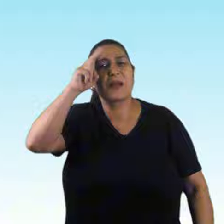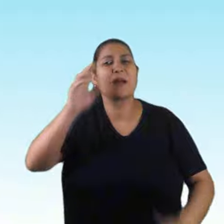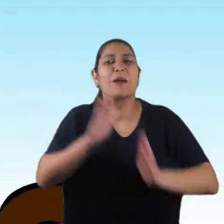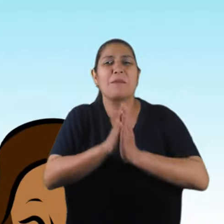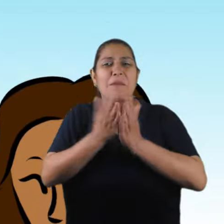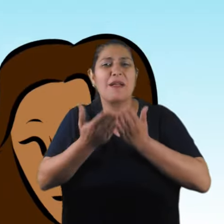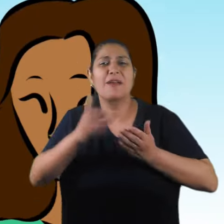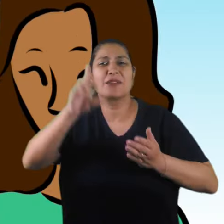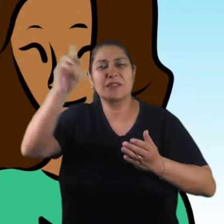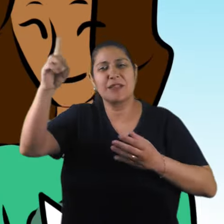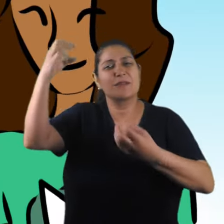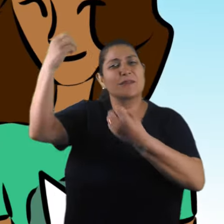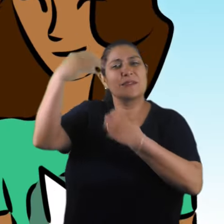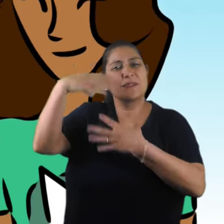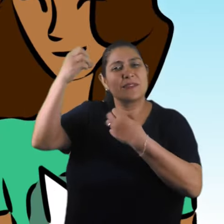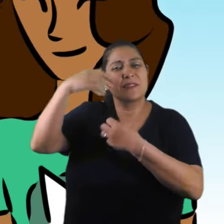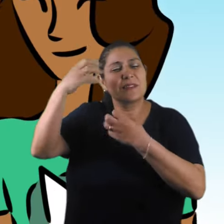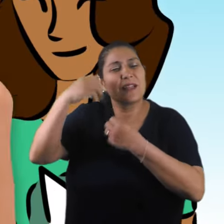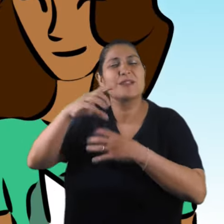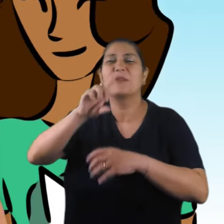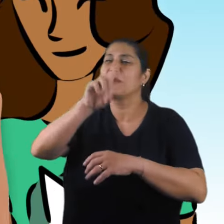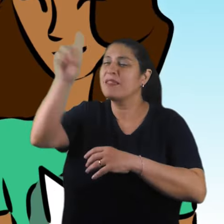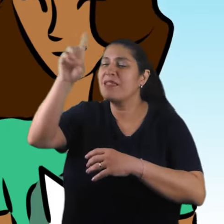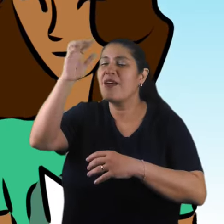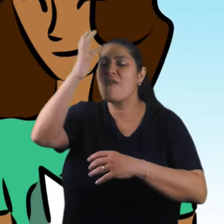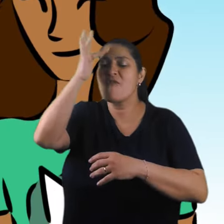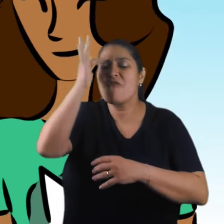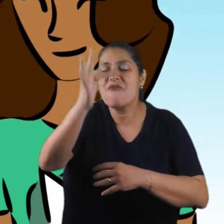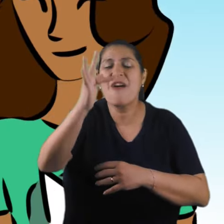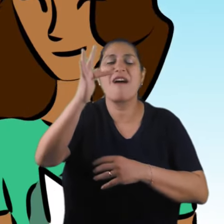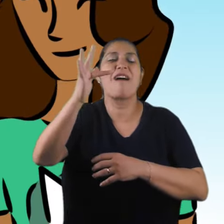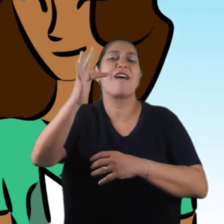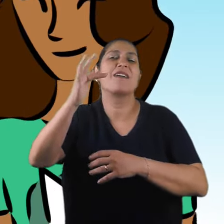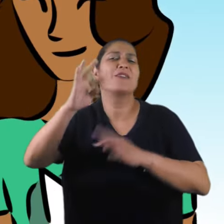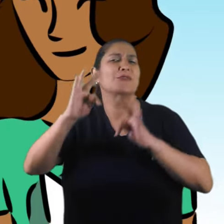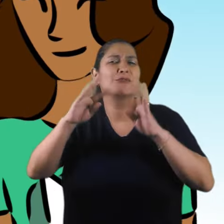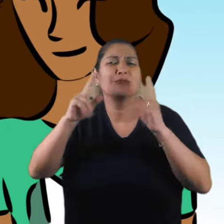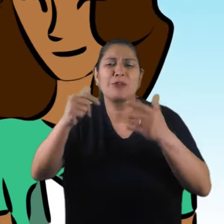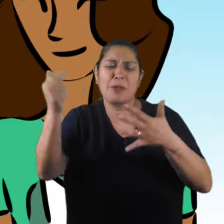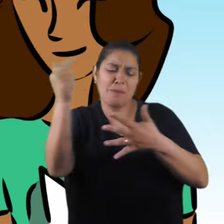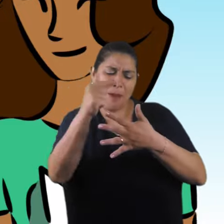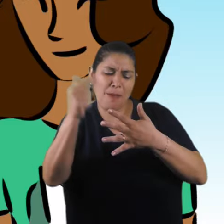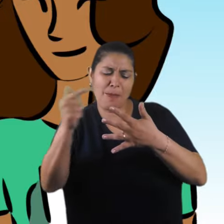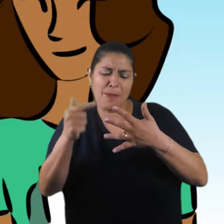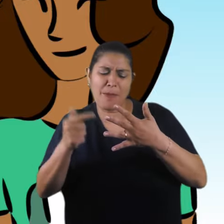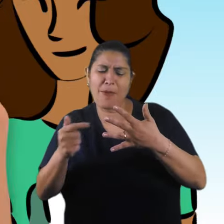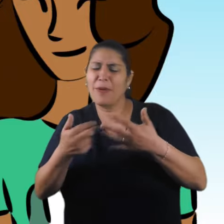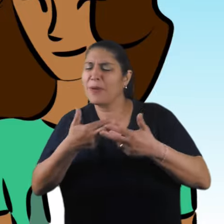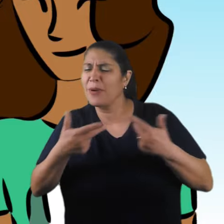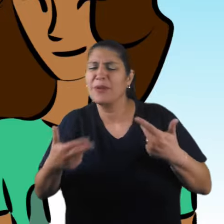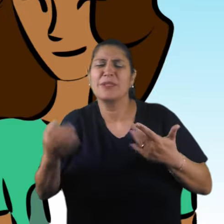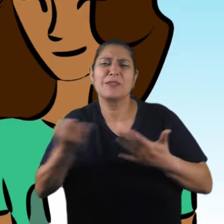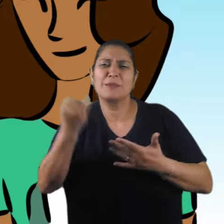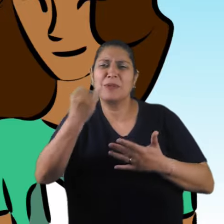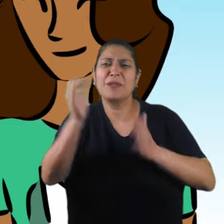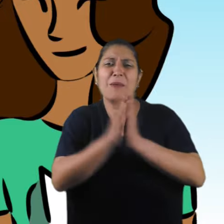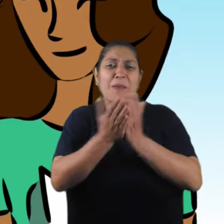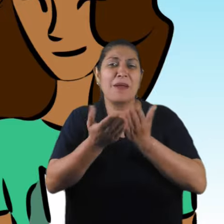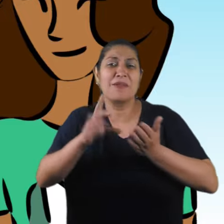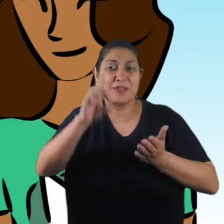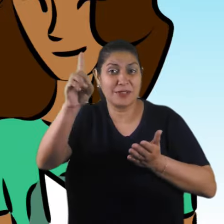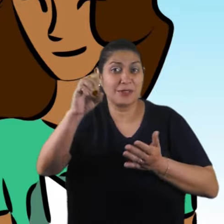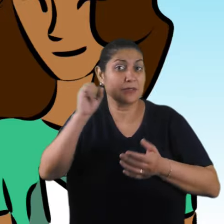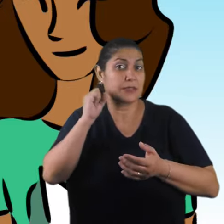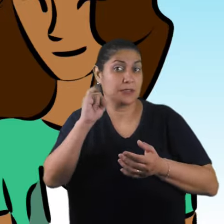tão bom aprender com as histórias da Bíblia, né? Elas nos ensinam muito sobre Deus, sobre fé e tantos outros princípios